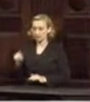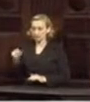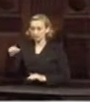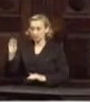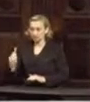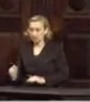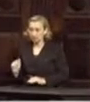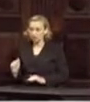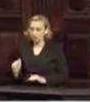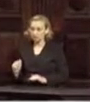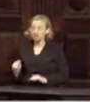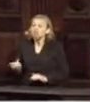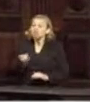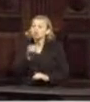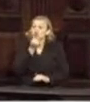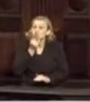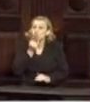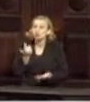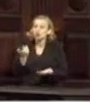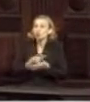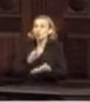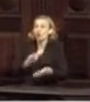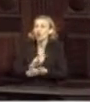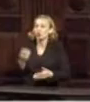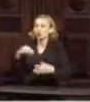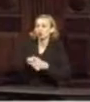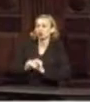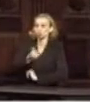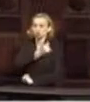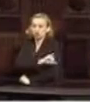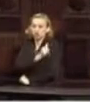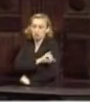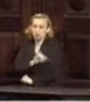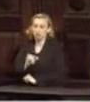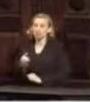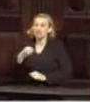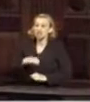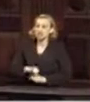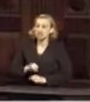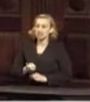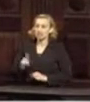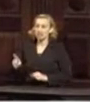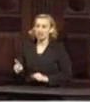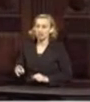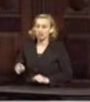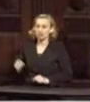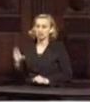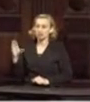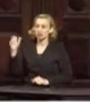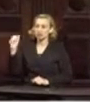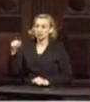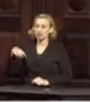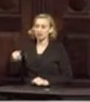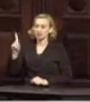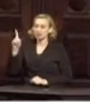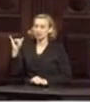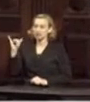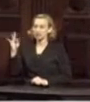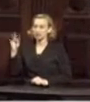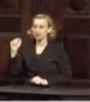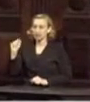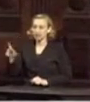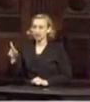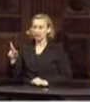pelos maus tratos, pelo descaso com o nosso Estado. E que, se ele for candidato a presidente da República, não mereça nenhum